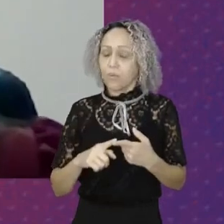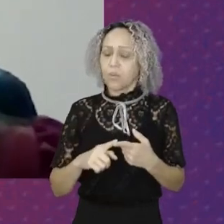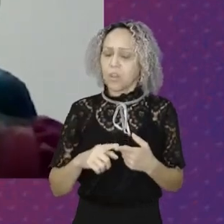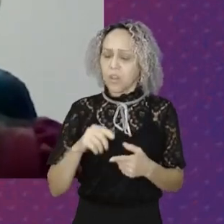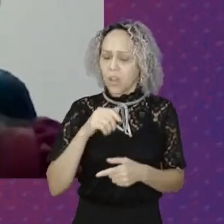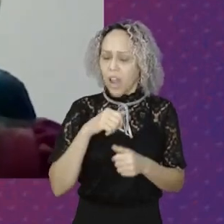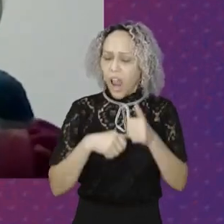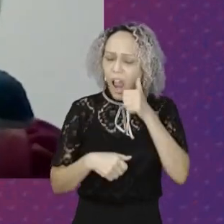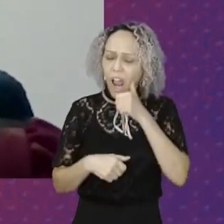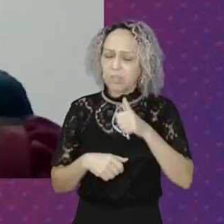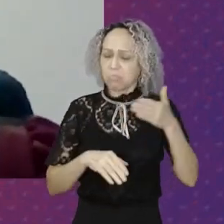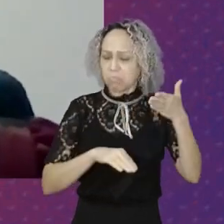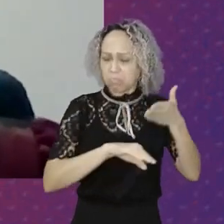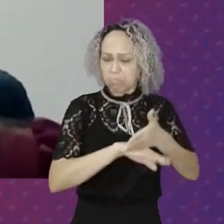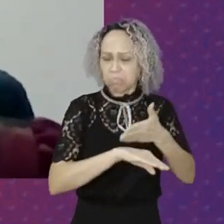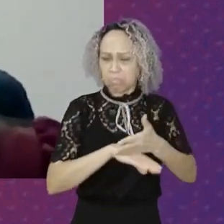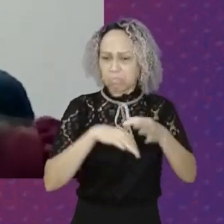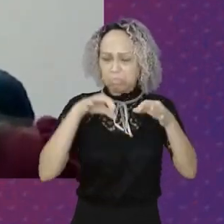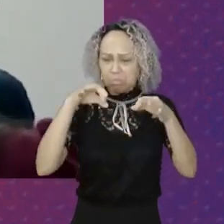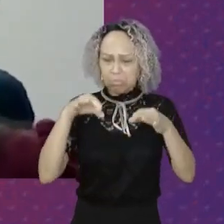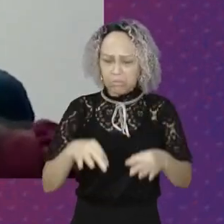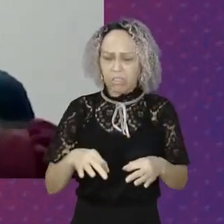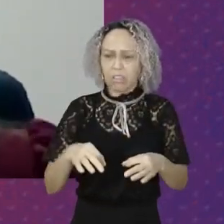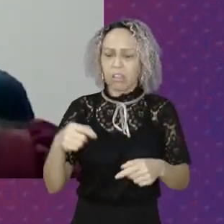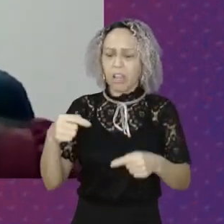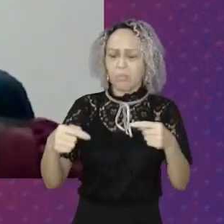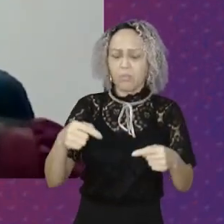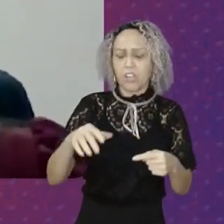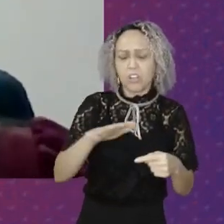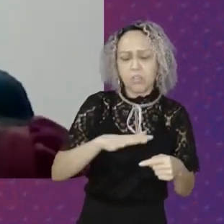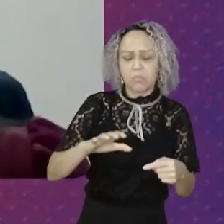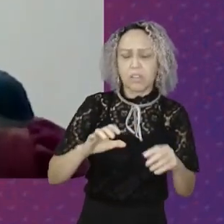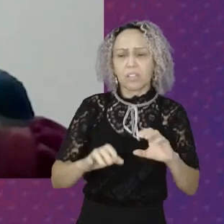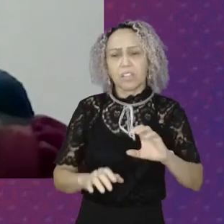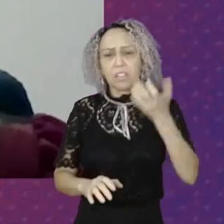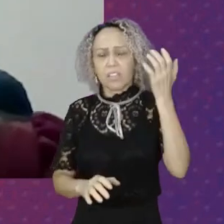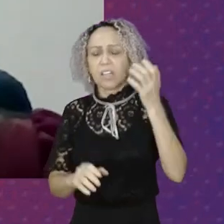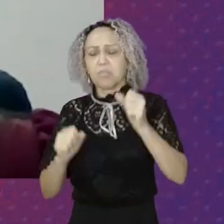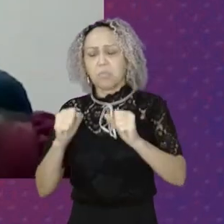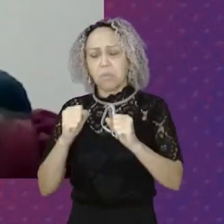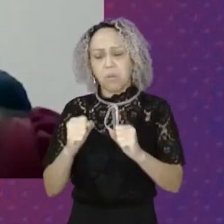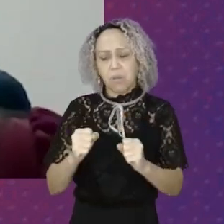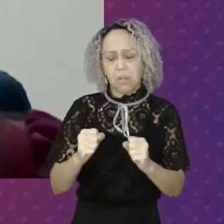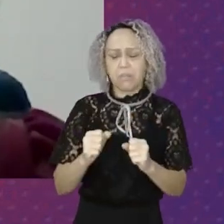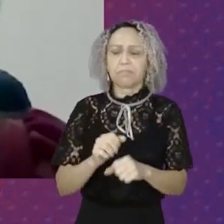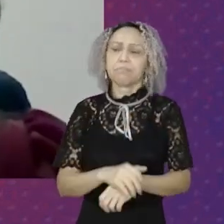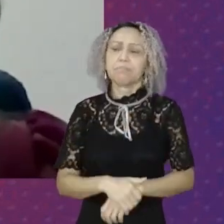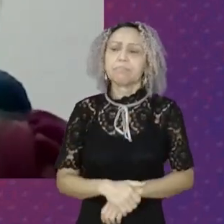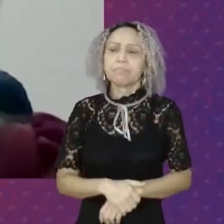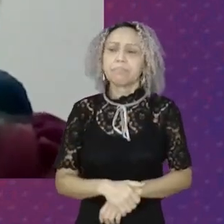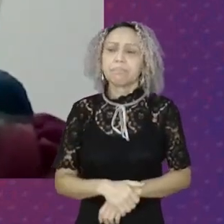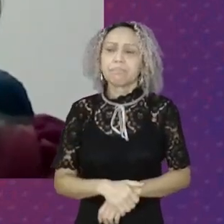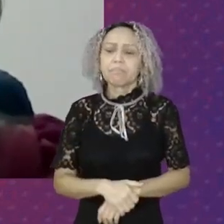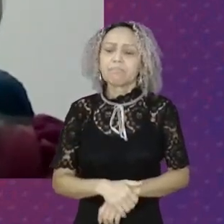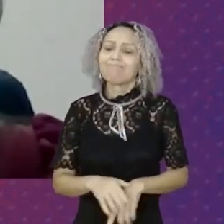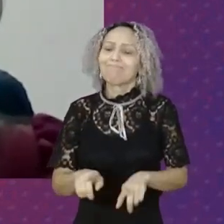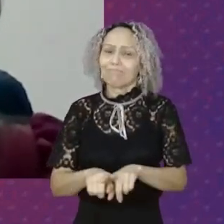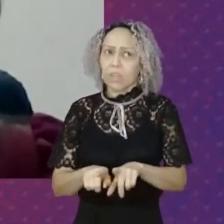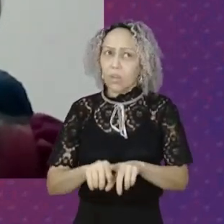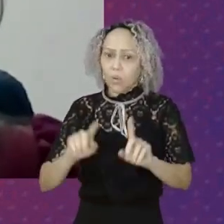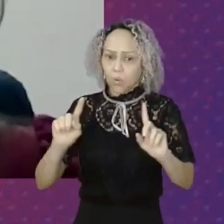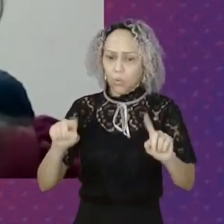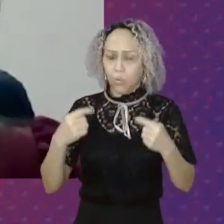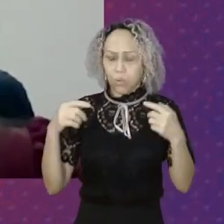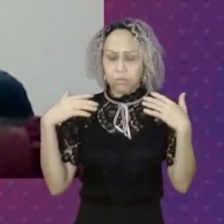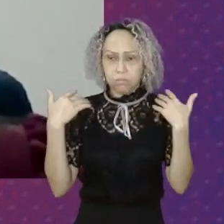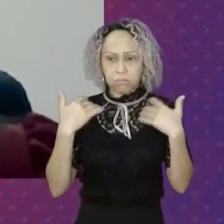mulheres no espaço da política, nos espaços de decisão, de poder, mas também traz um desafio muito